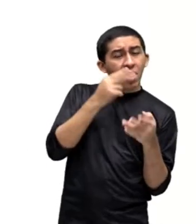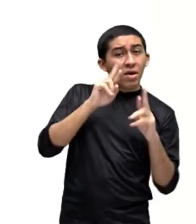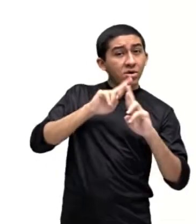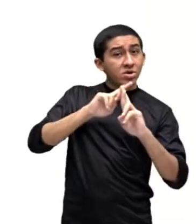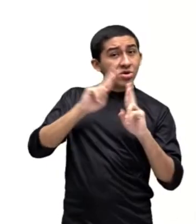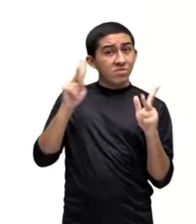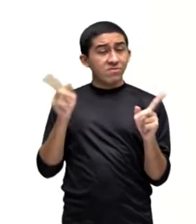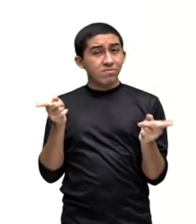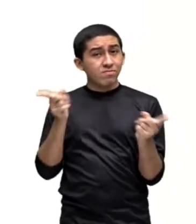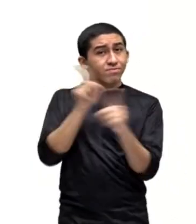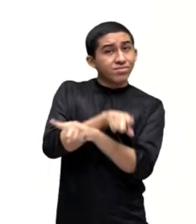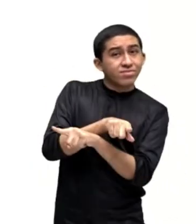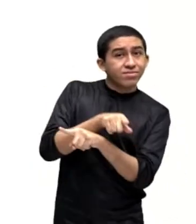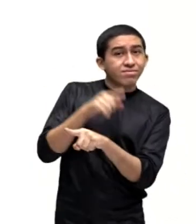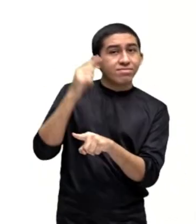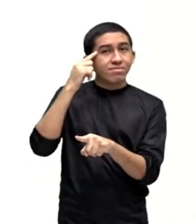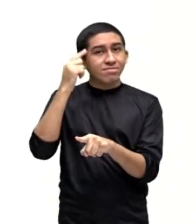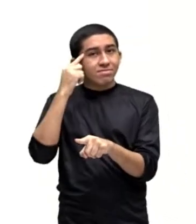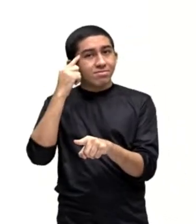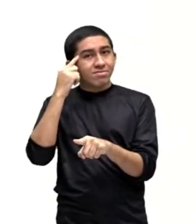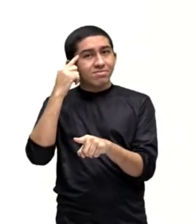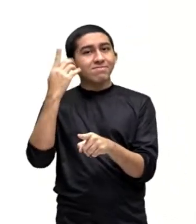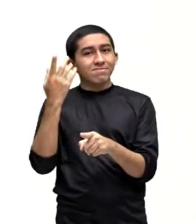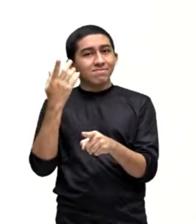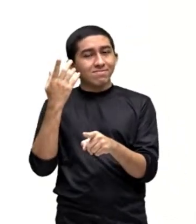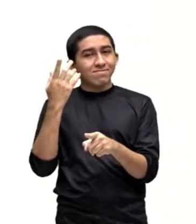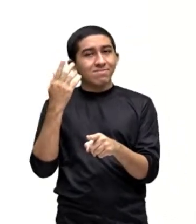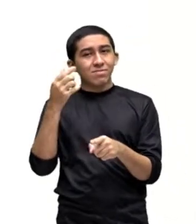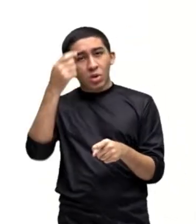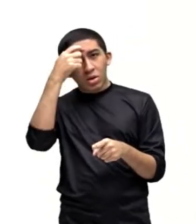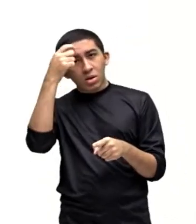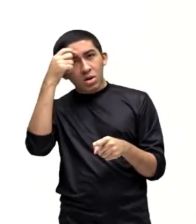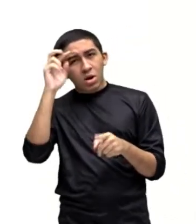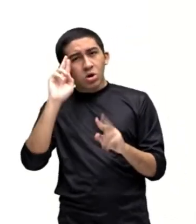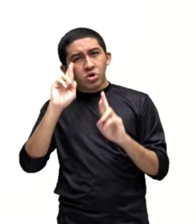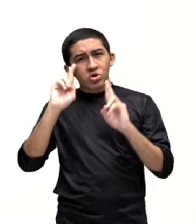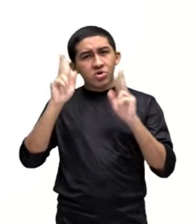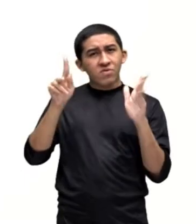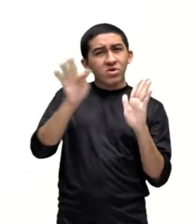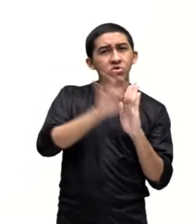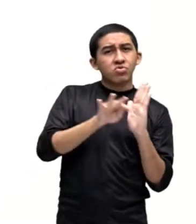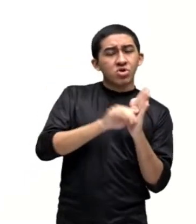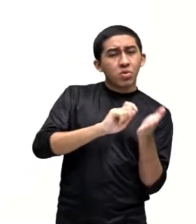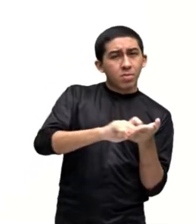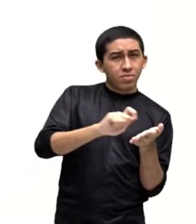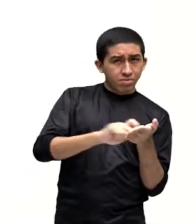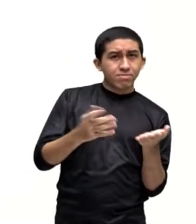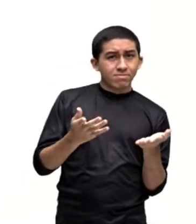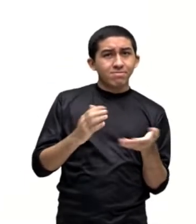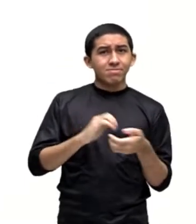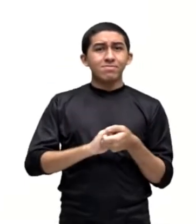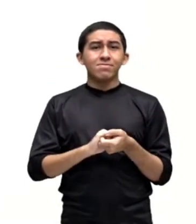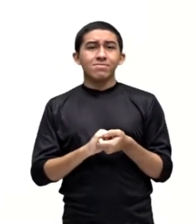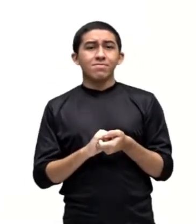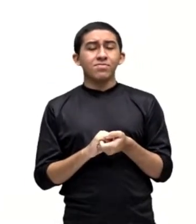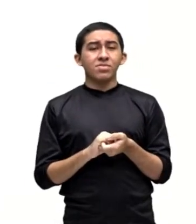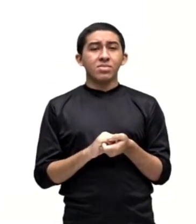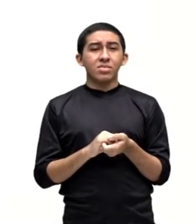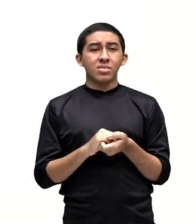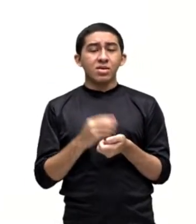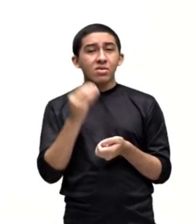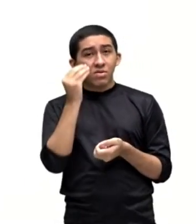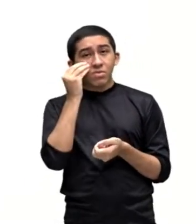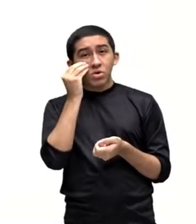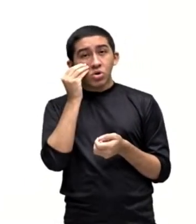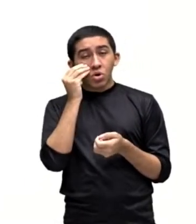contrário daquilo que pensamos, daquilo que gostaríamos de efetivamente dizer. Ora, quando a gente volta aqui nesses nossos